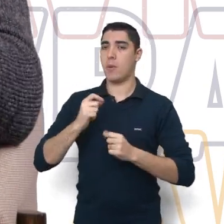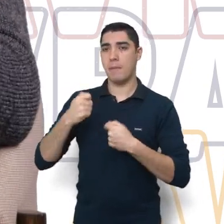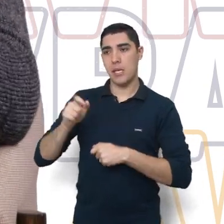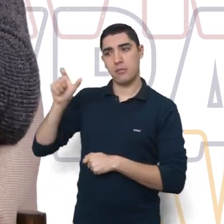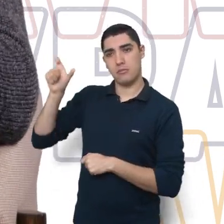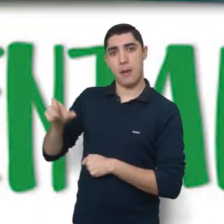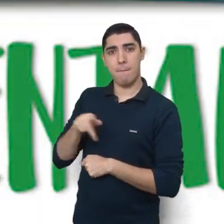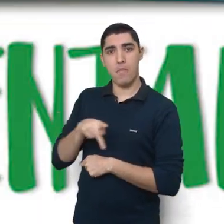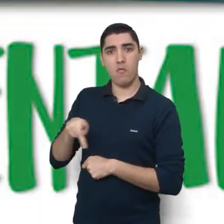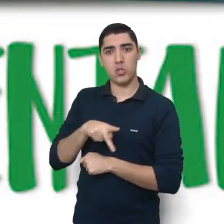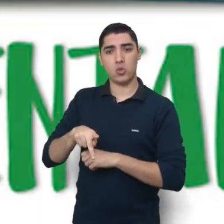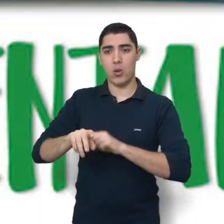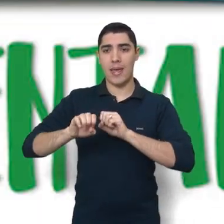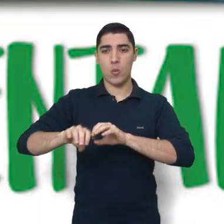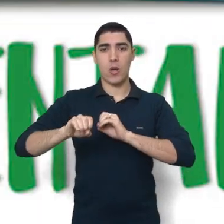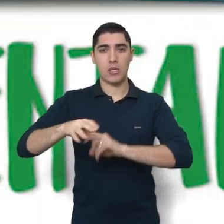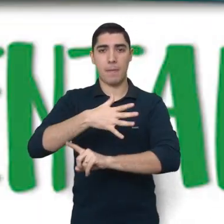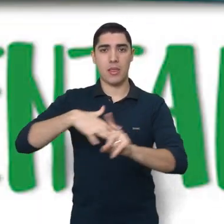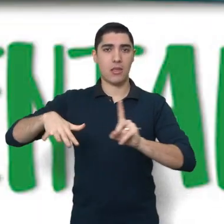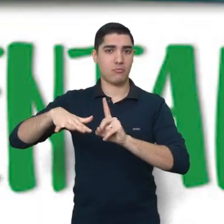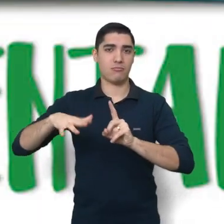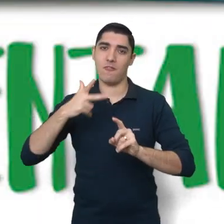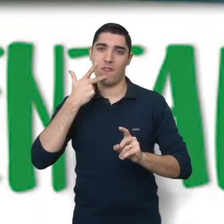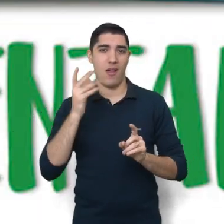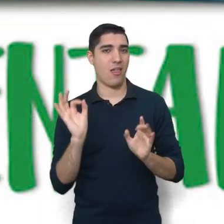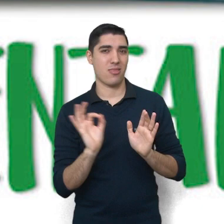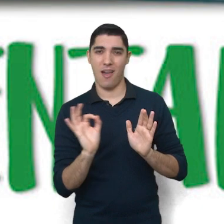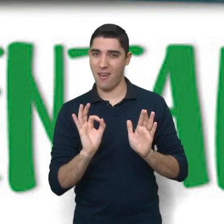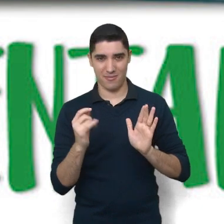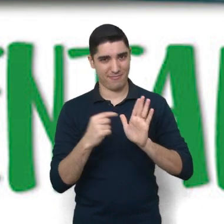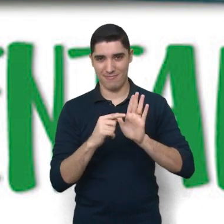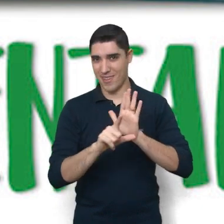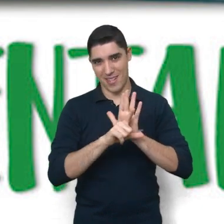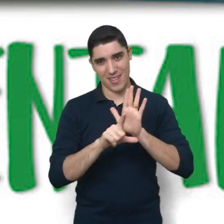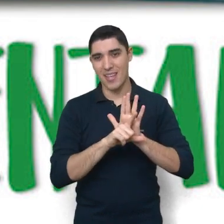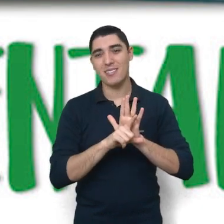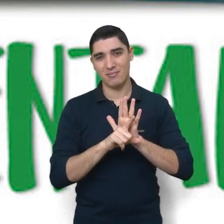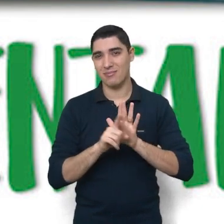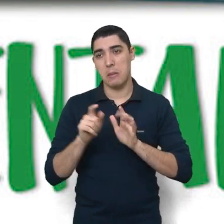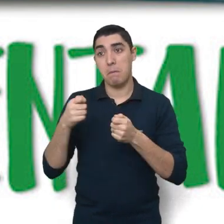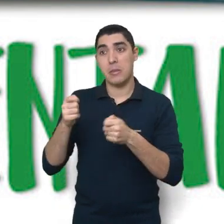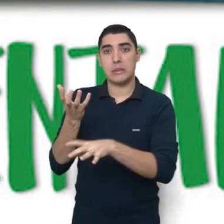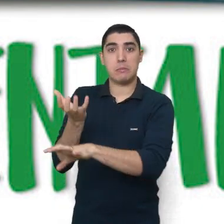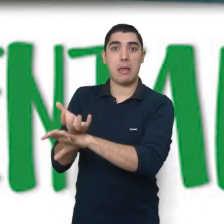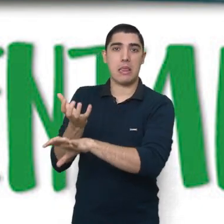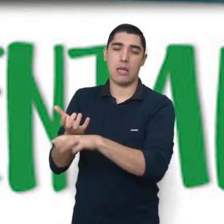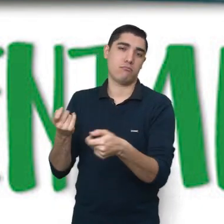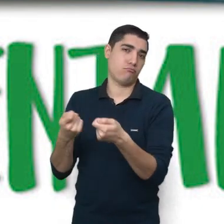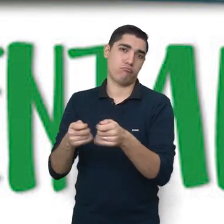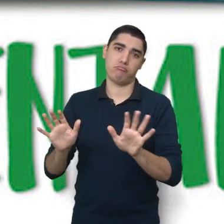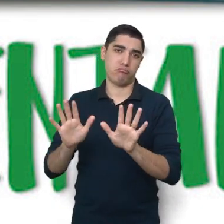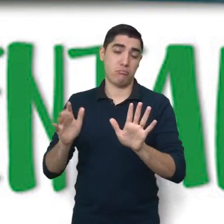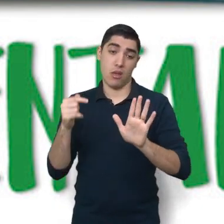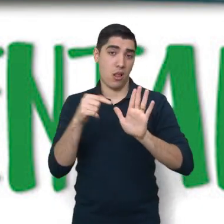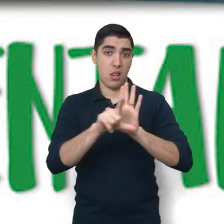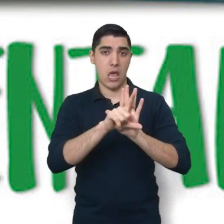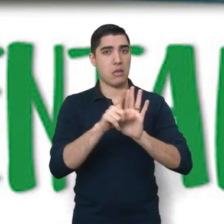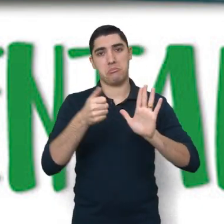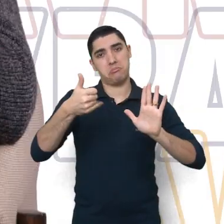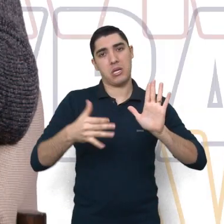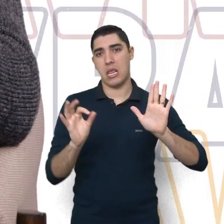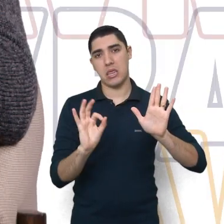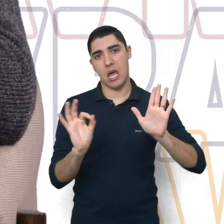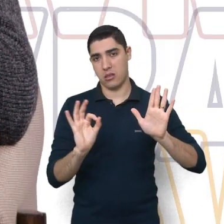mental um professor de Educação Ambiental ou uma disciplina de educação ambiental é isso não tá claro né legislação